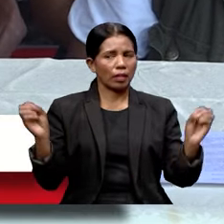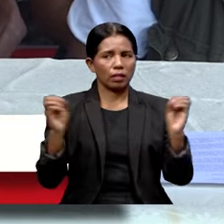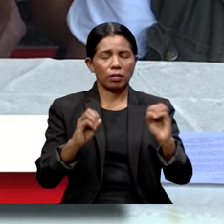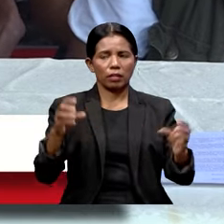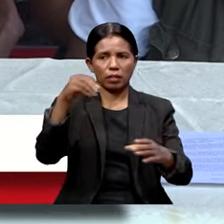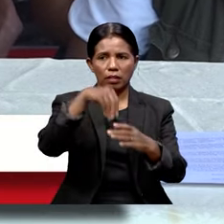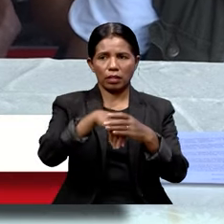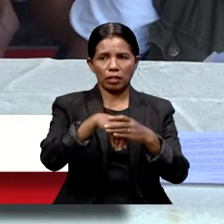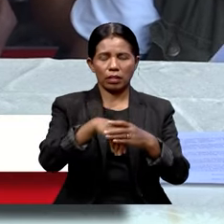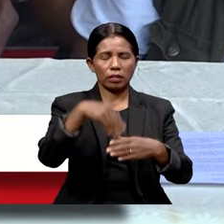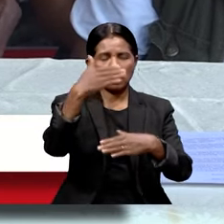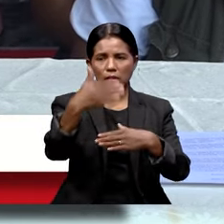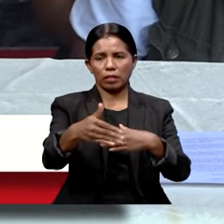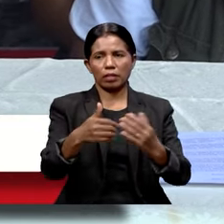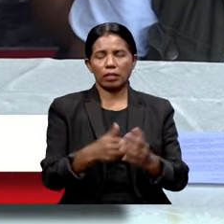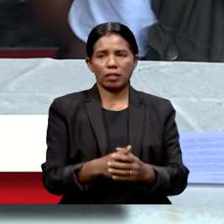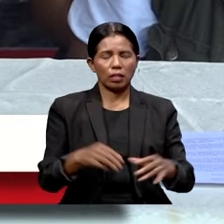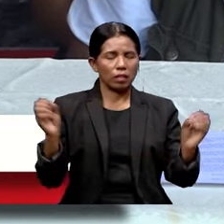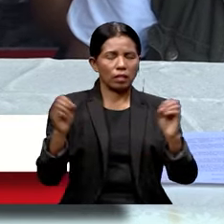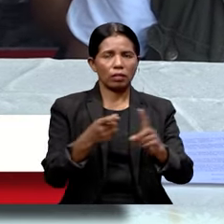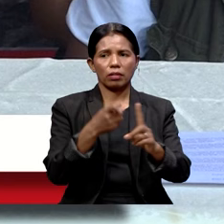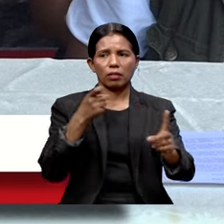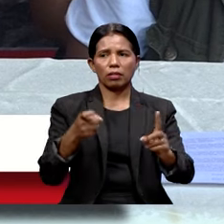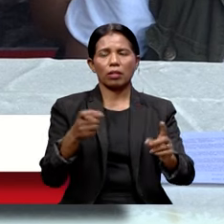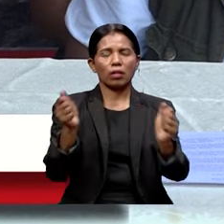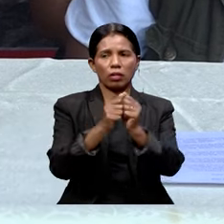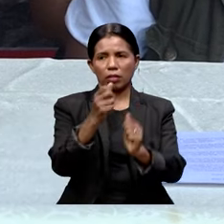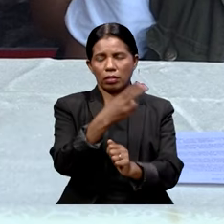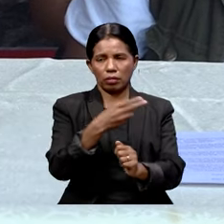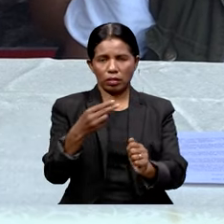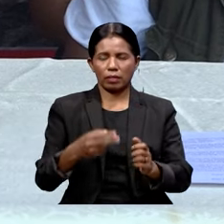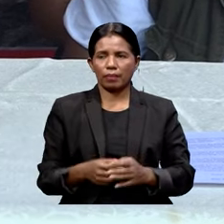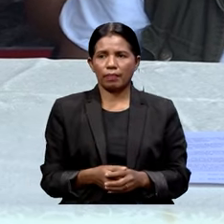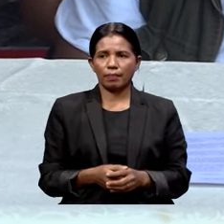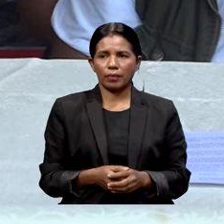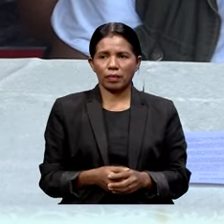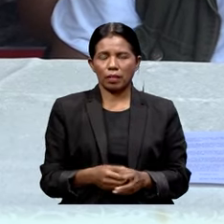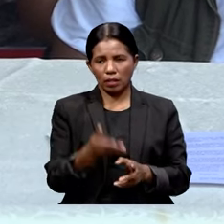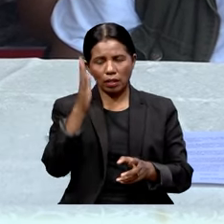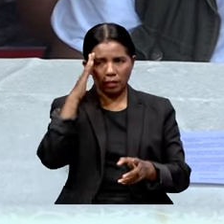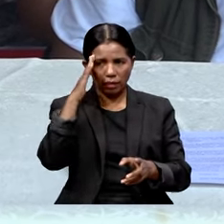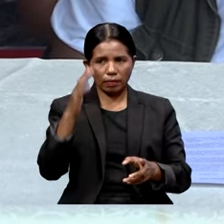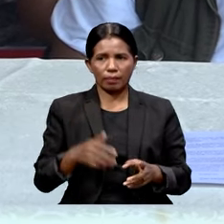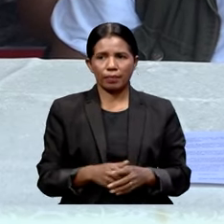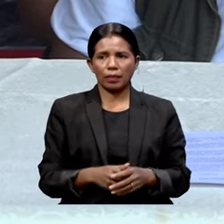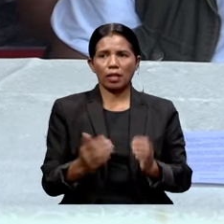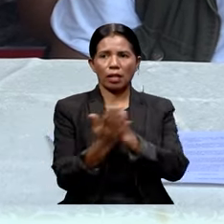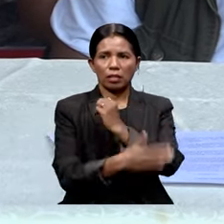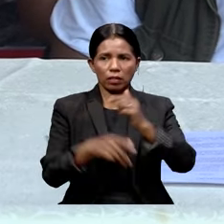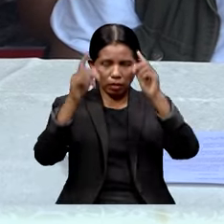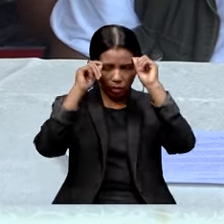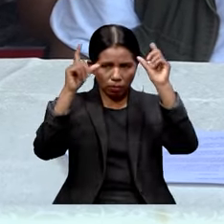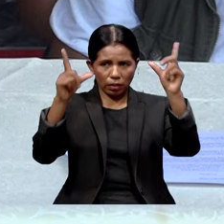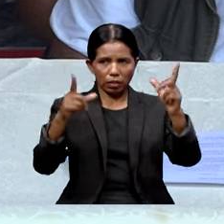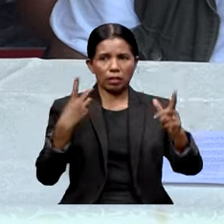reconciliação externa. Laos, reconciliação em Indonésia. E até, né? Na São Timor-Leste, o problema é